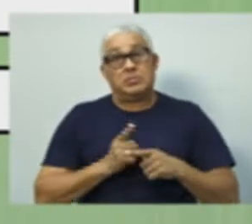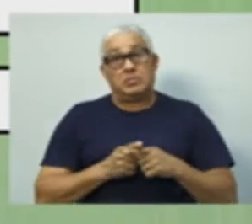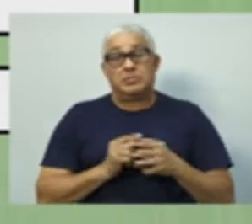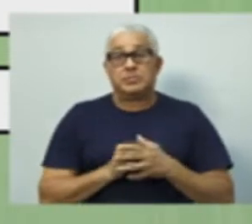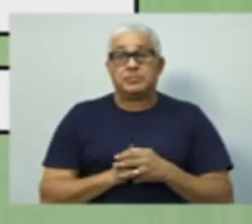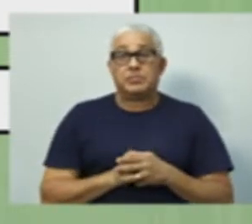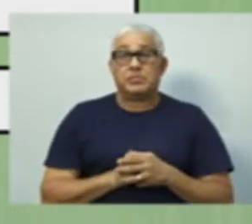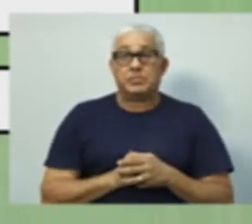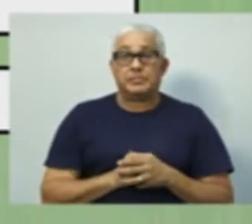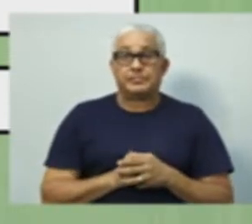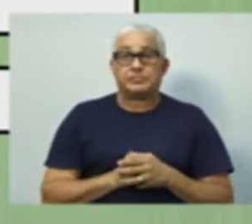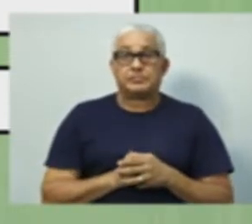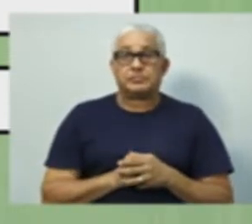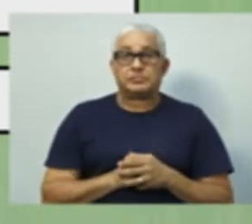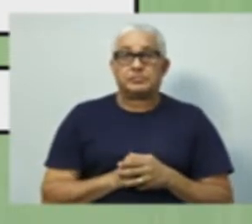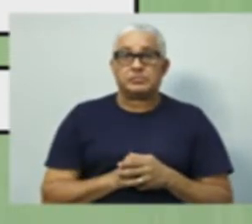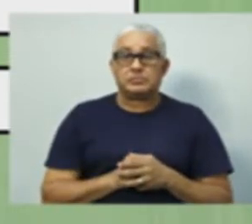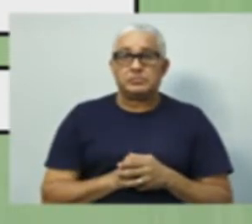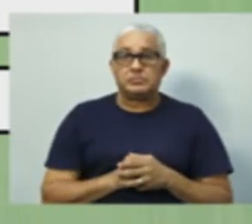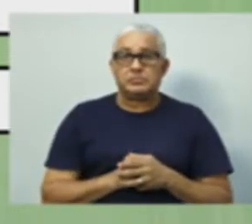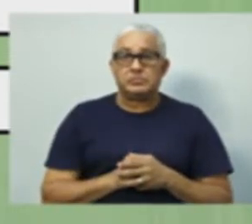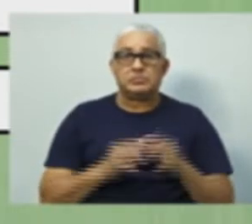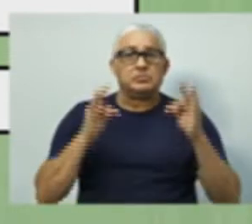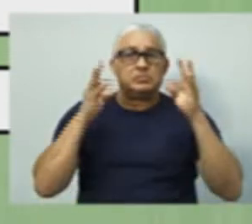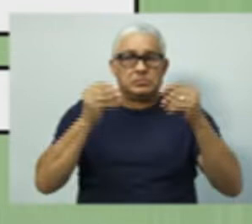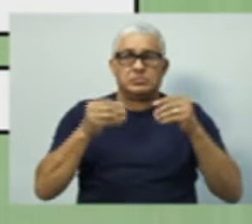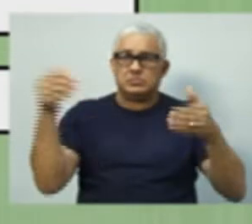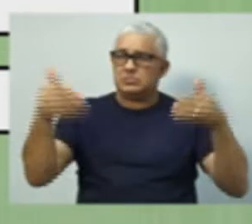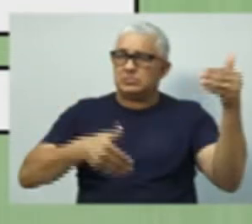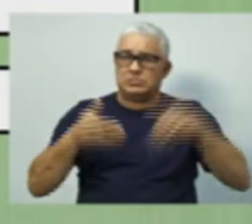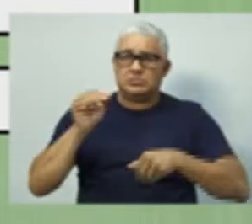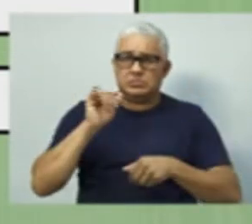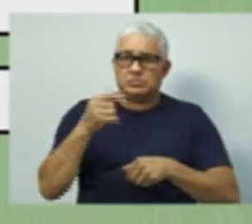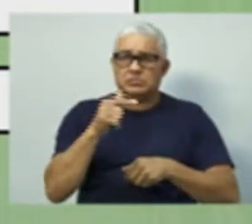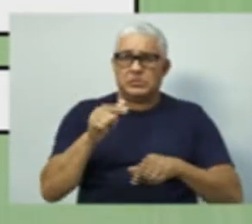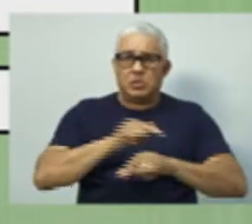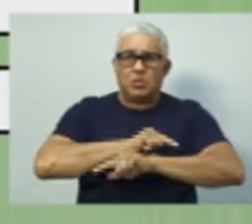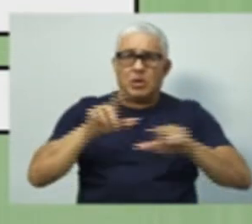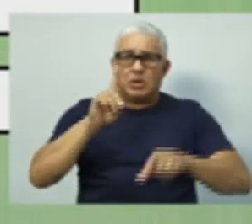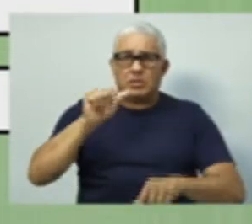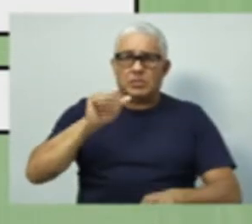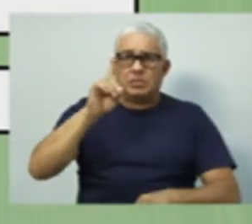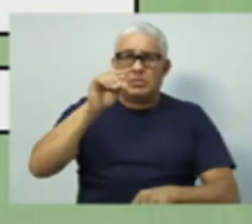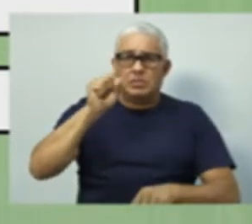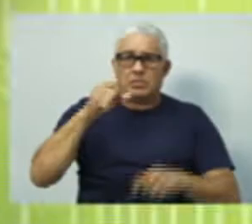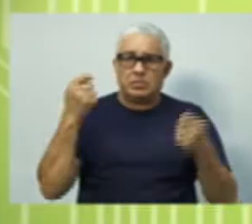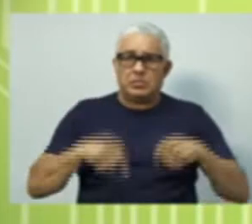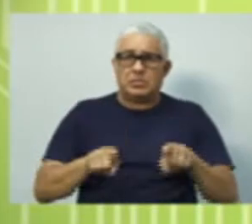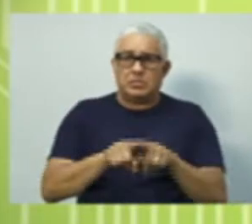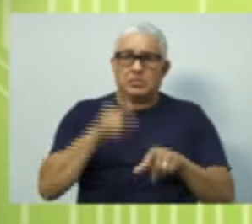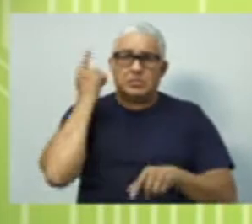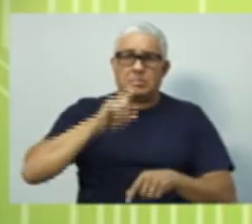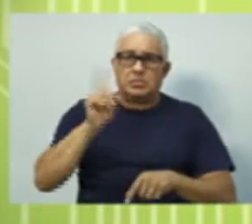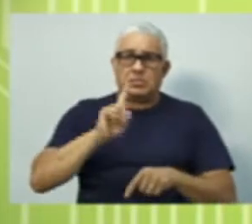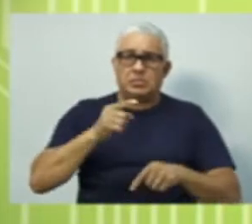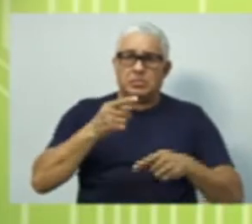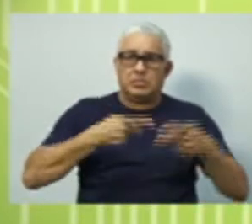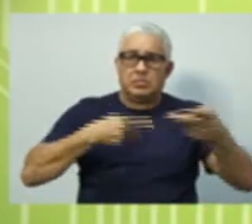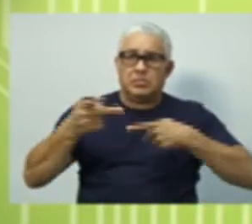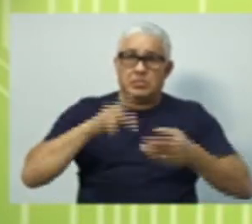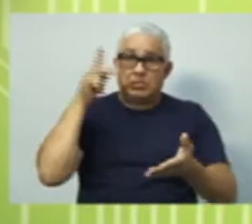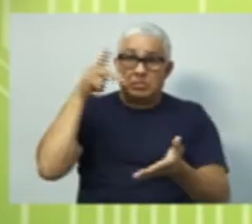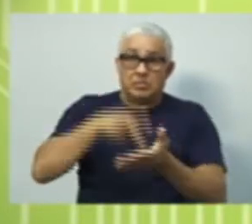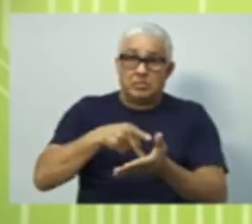aqui. Por que através do envio de dados os atrasos prejudicam a